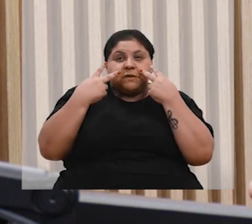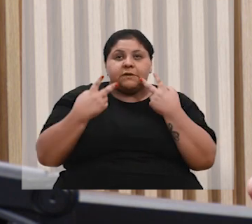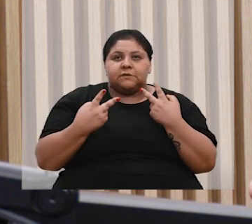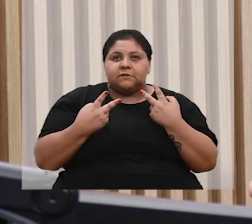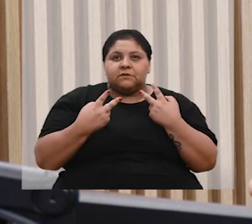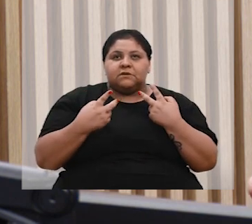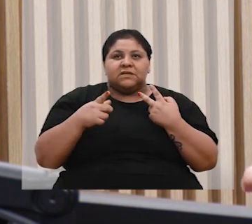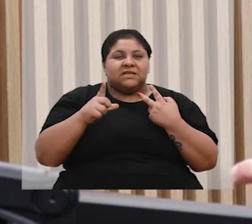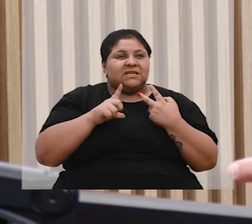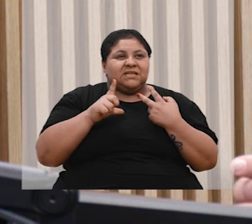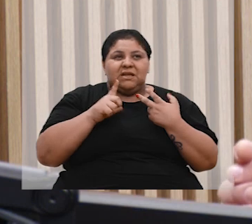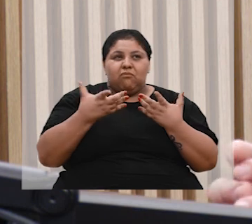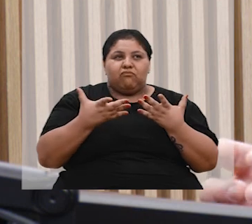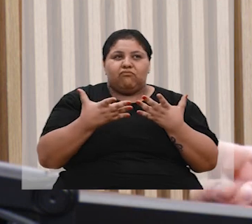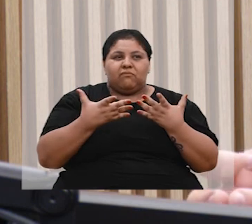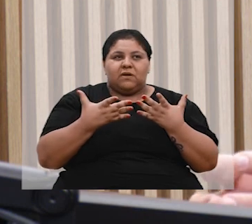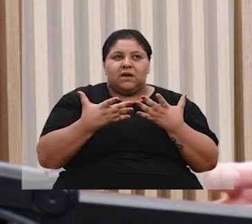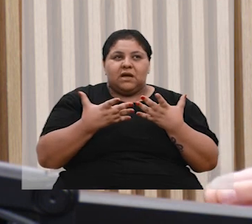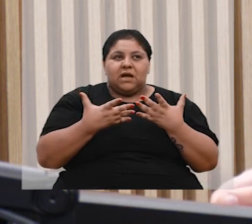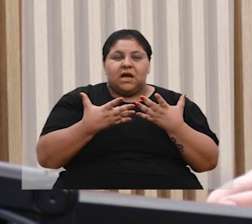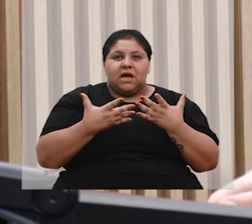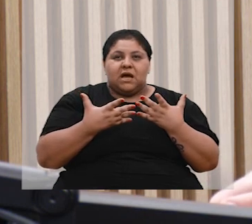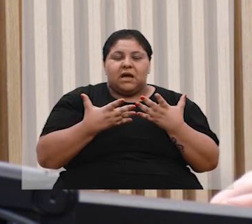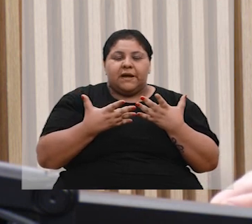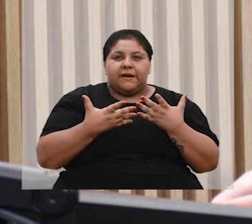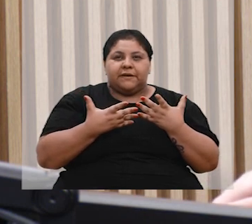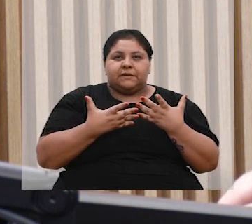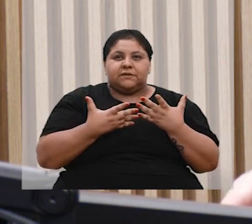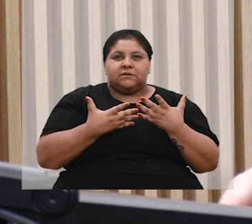A gente percebe que a gente ainda não suporta